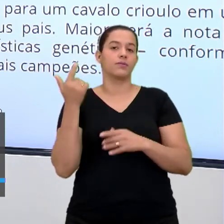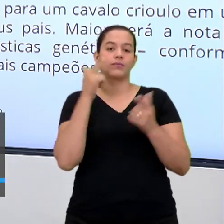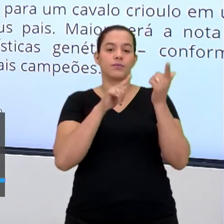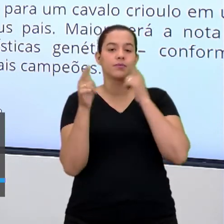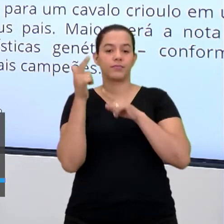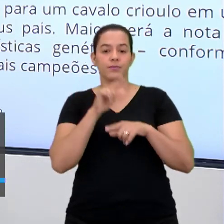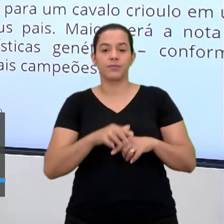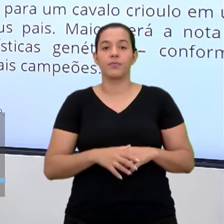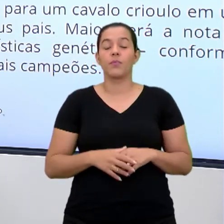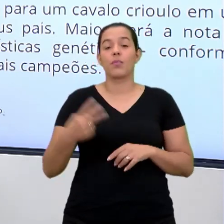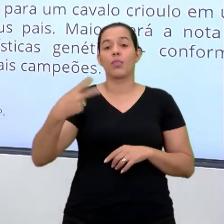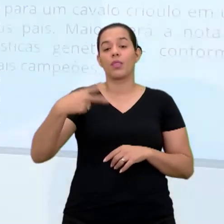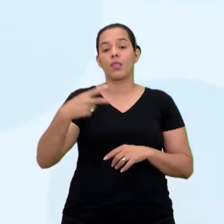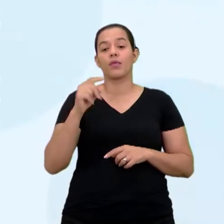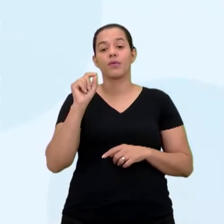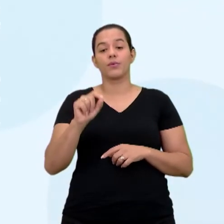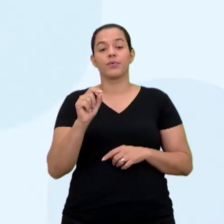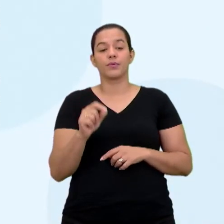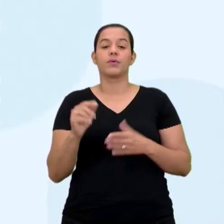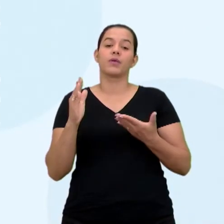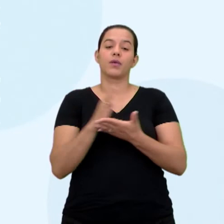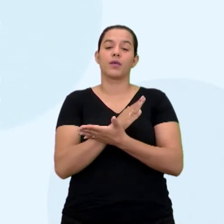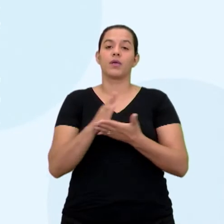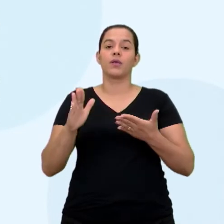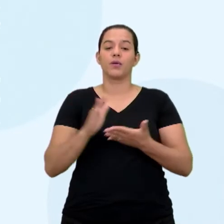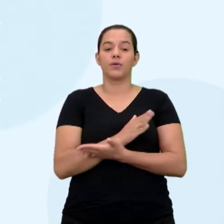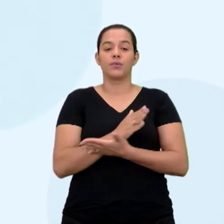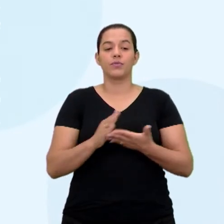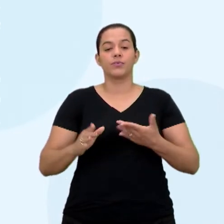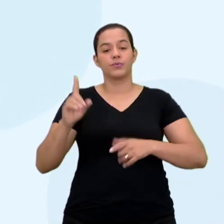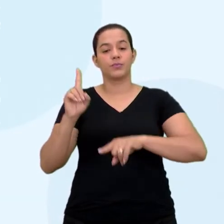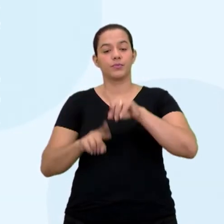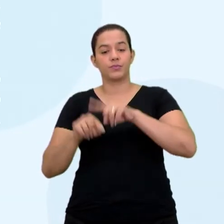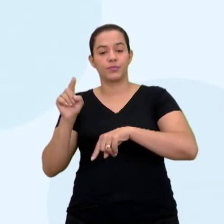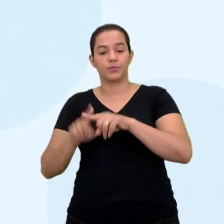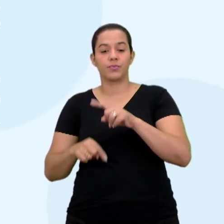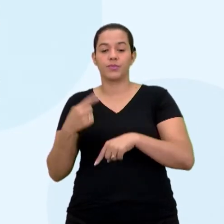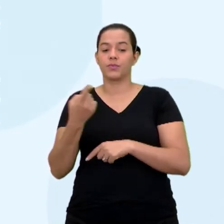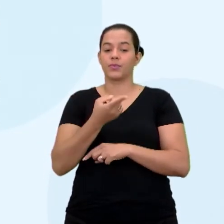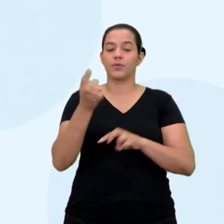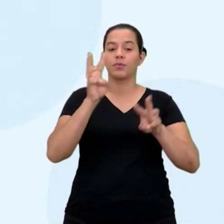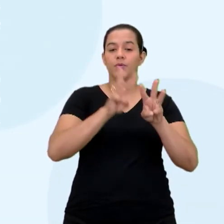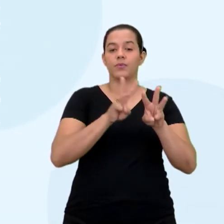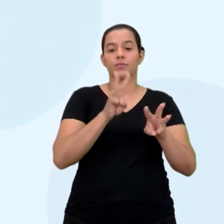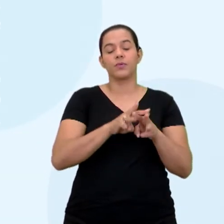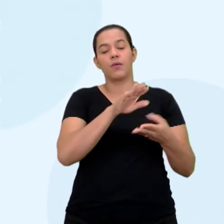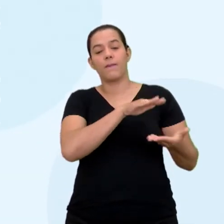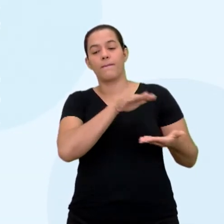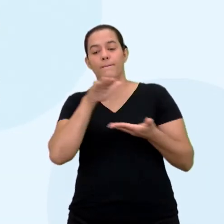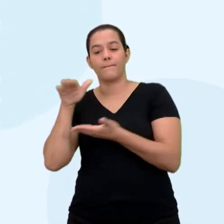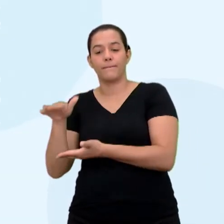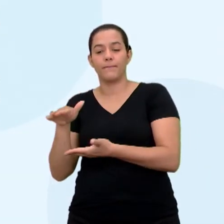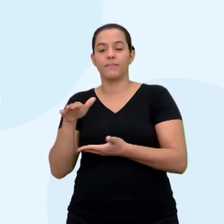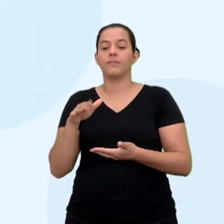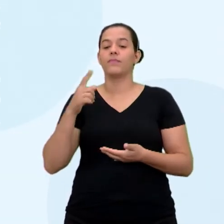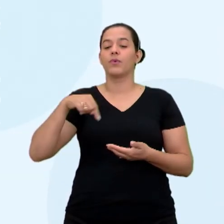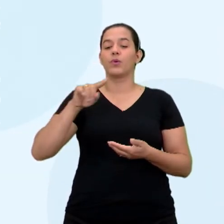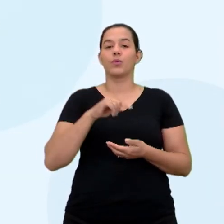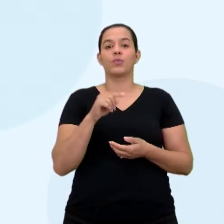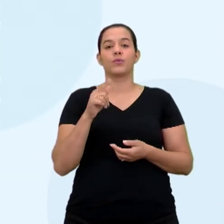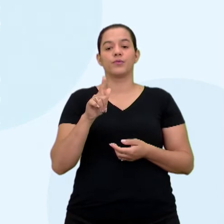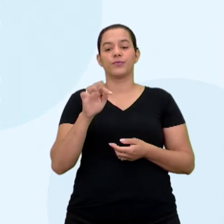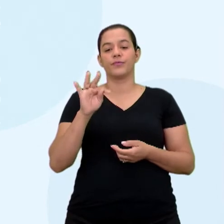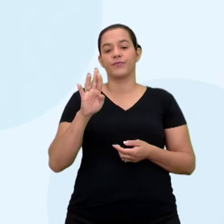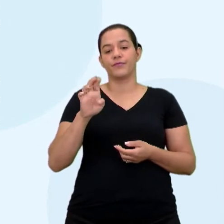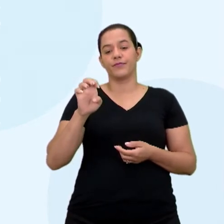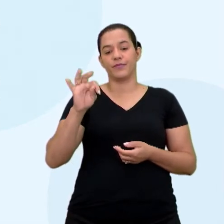A segunda situação é a venda de um determinado produto em um site, né, em razão do valor do frete. Nossa, professor, nunca nem